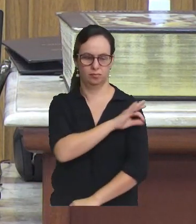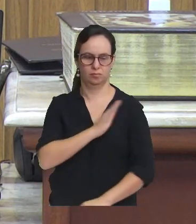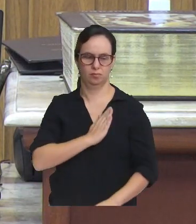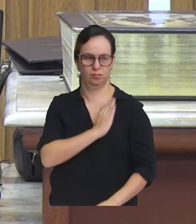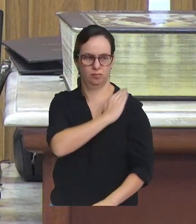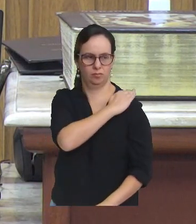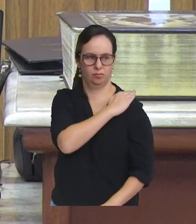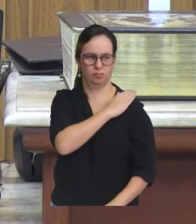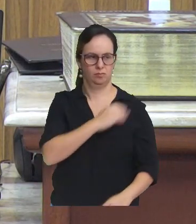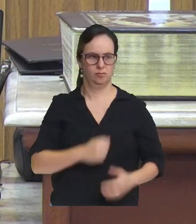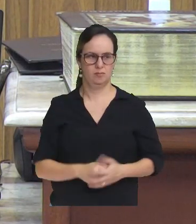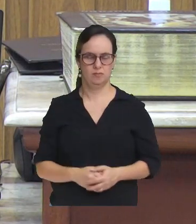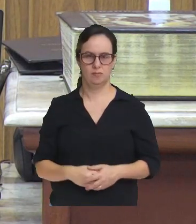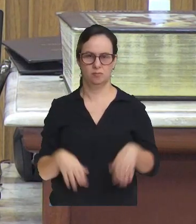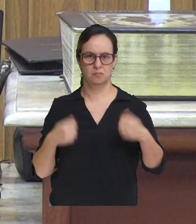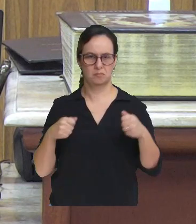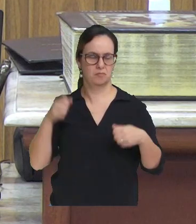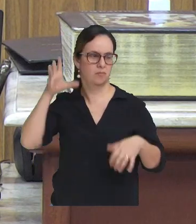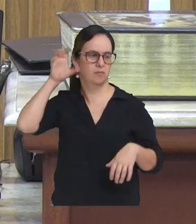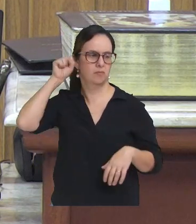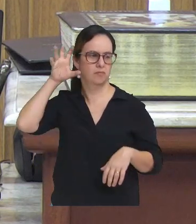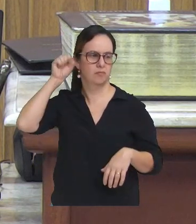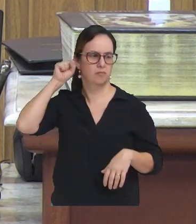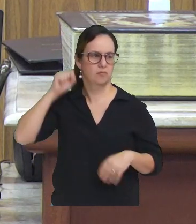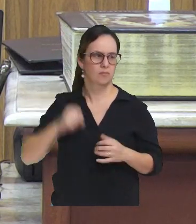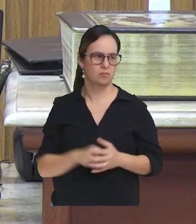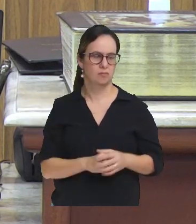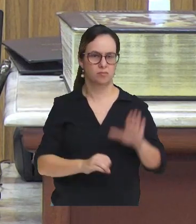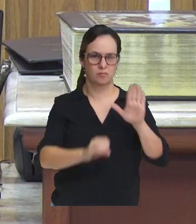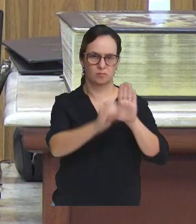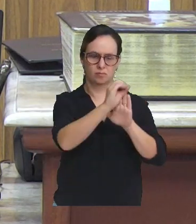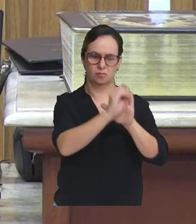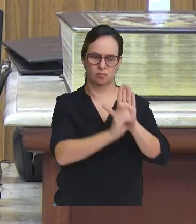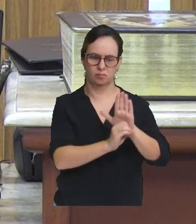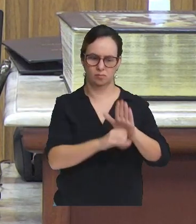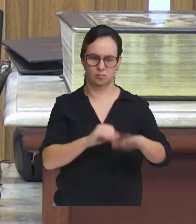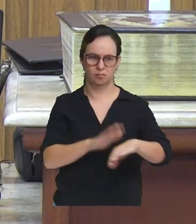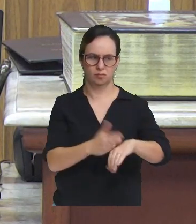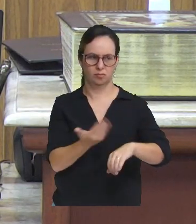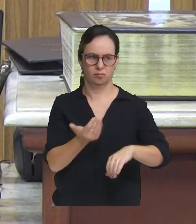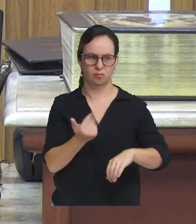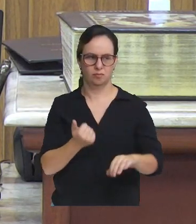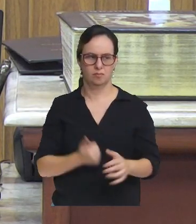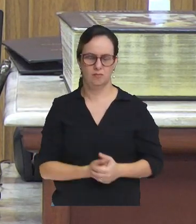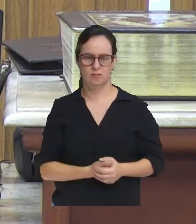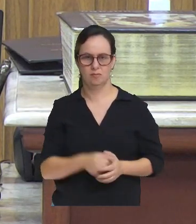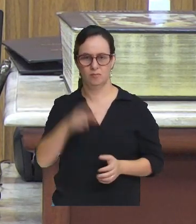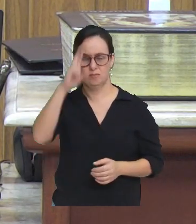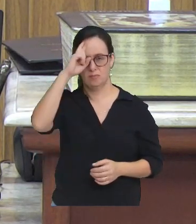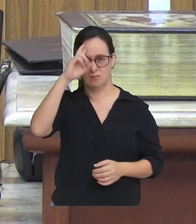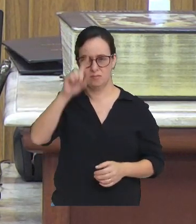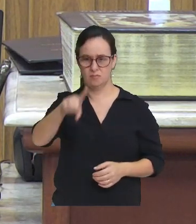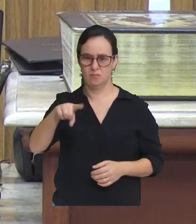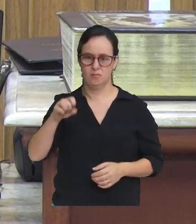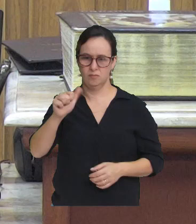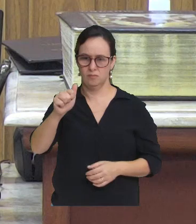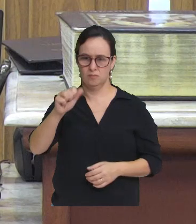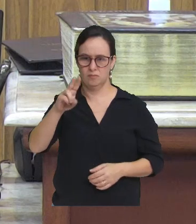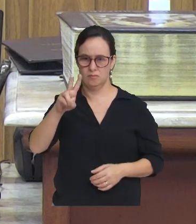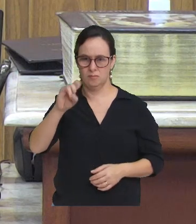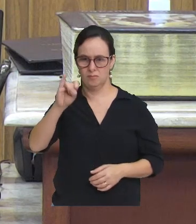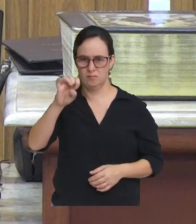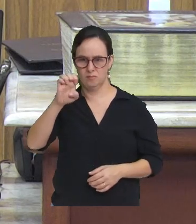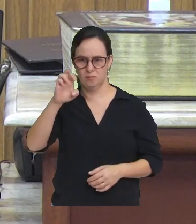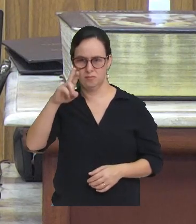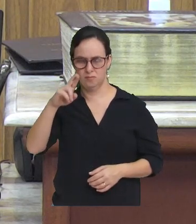ouvida, tem que ser oficiada novamente. Parece que o capitão Xavier não pôde vir na reunião por causa de um compromisso que ele